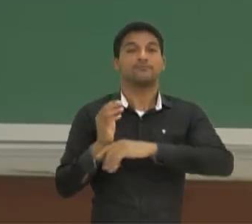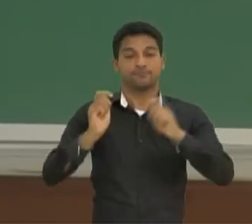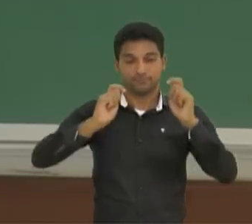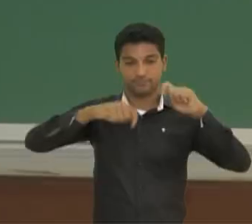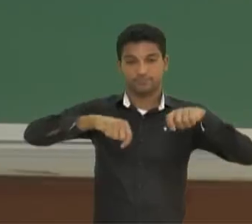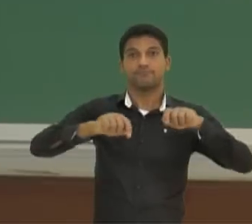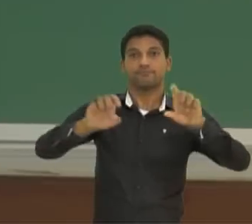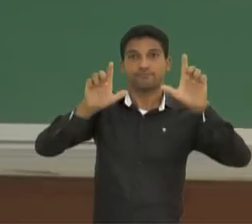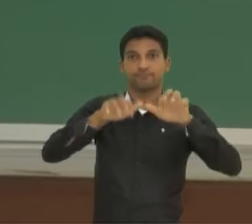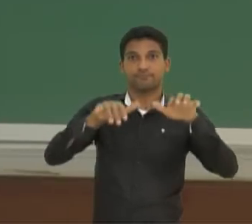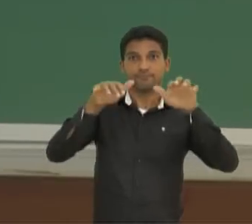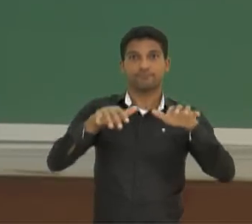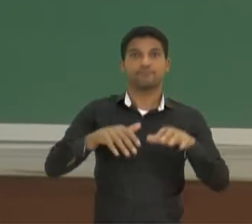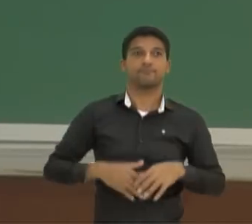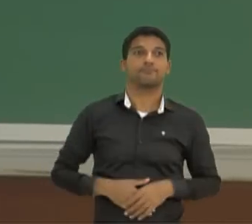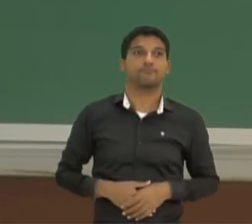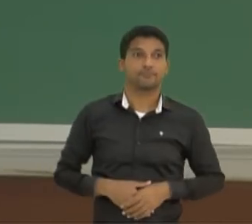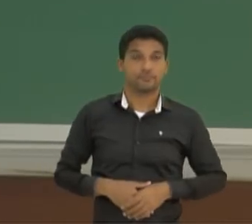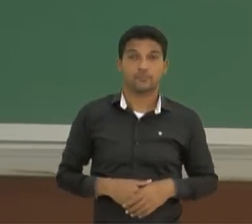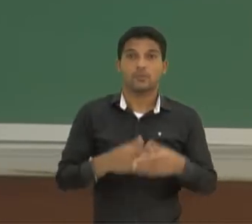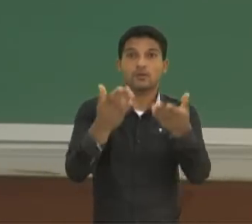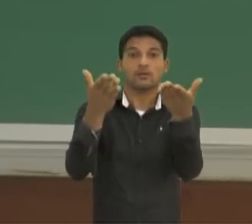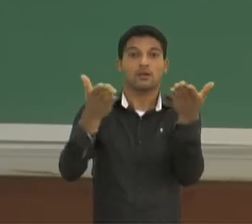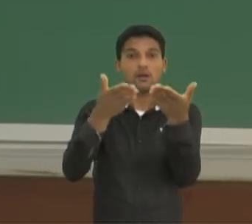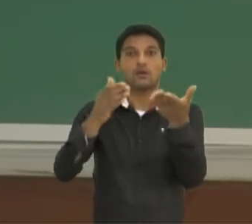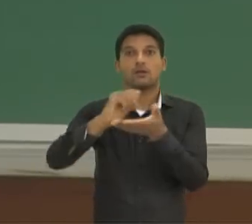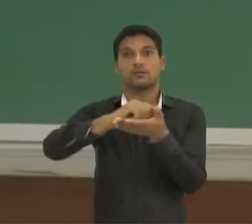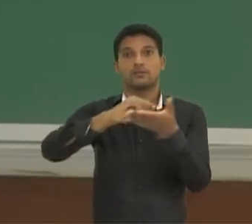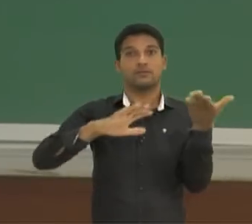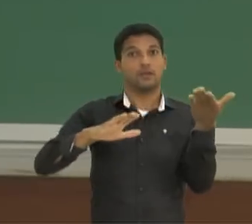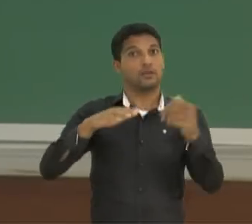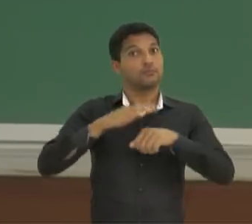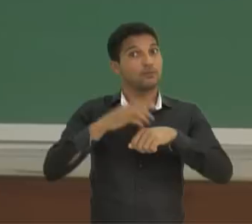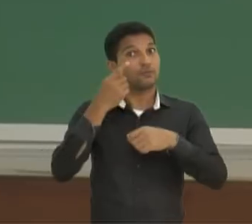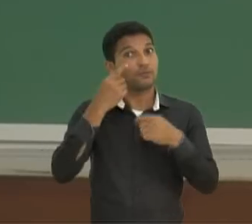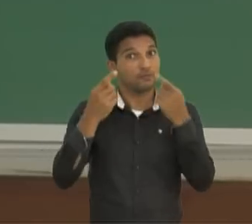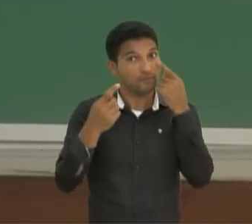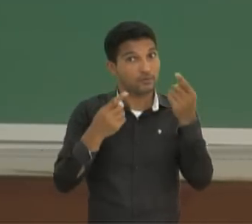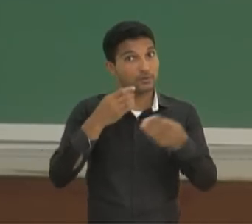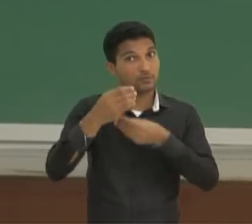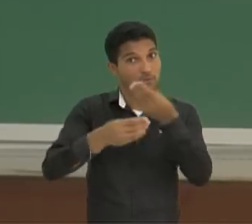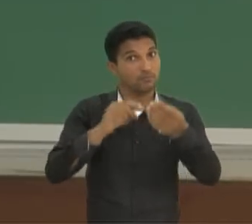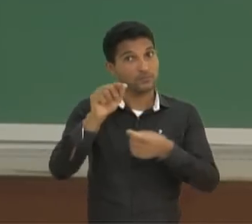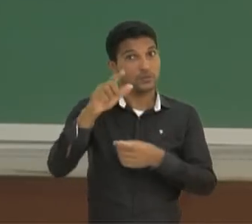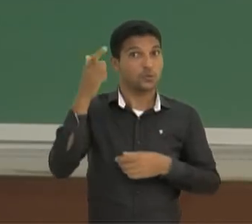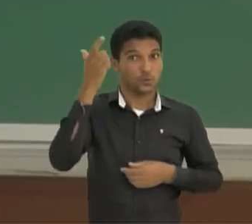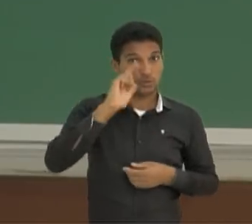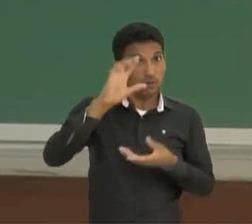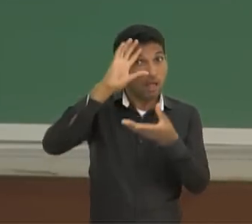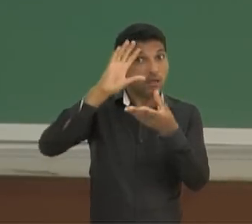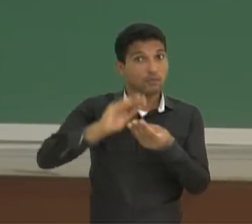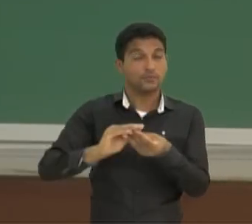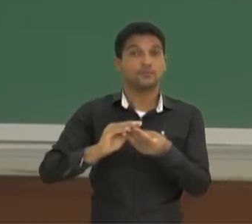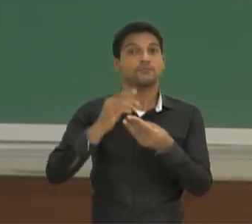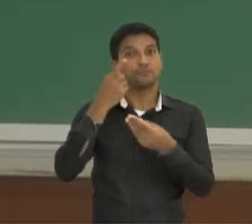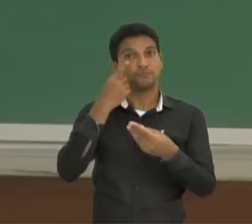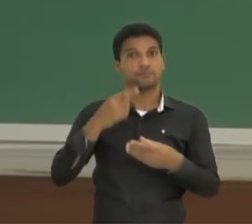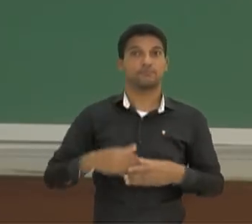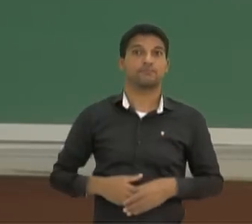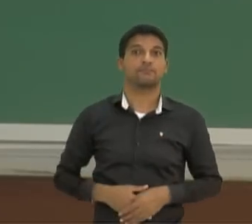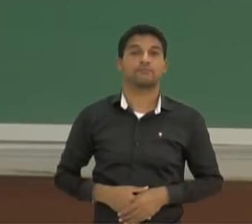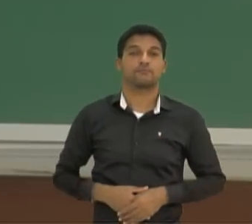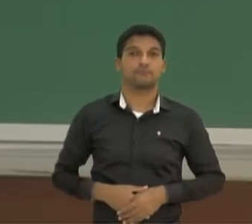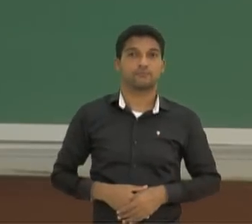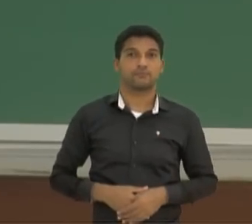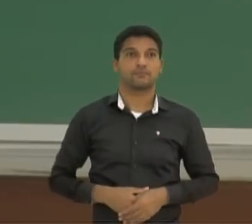viu aqui, né? Vamos agora fazer um exercício para ver como que vocês estão aí fazendo, né, as assimilações do que está sendo ensinado